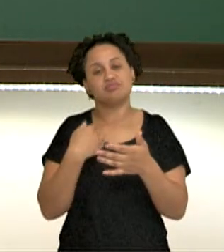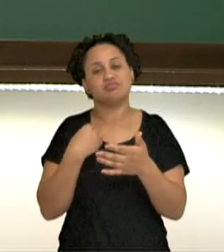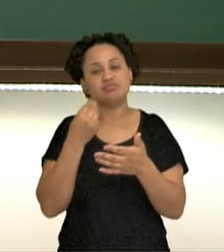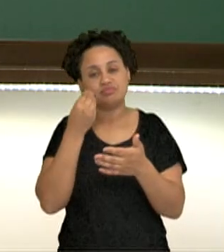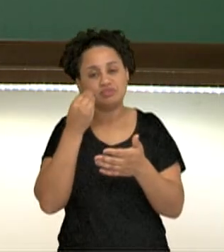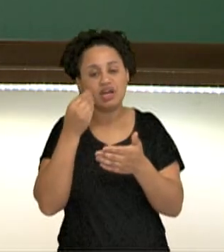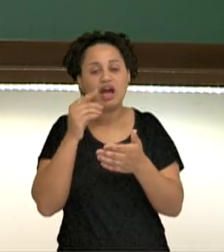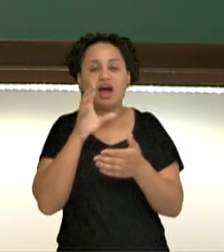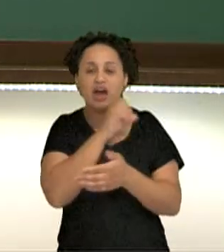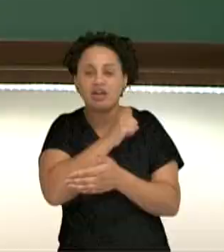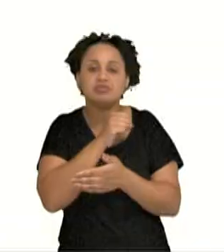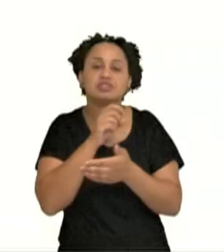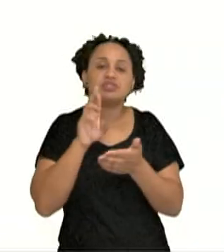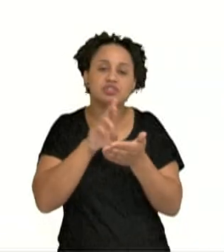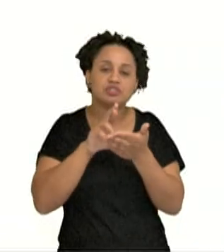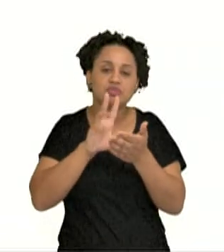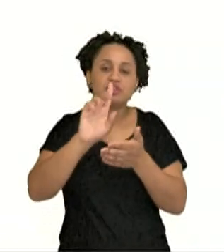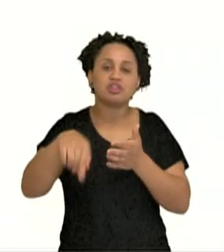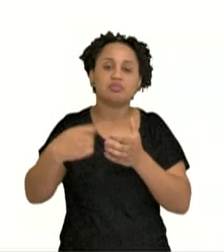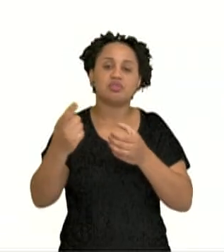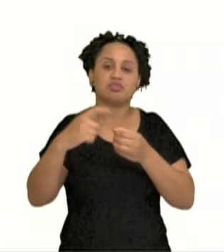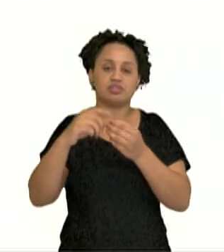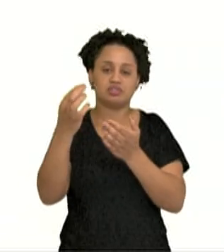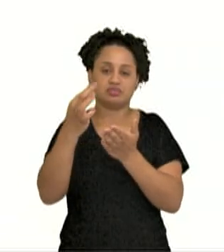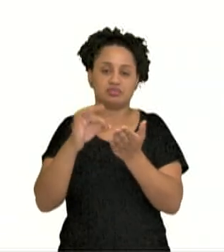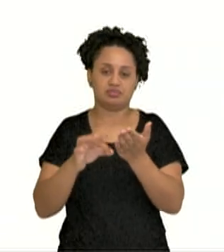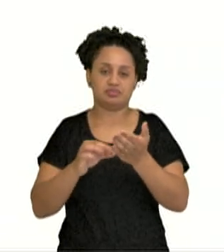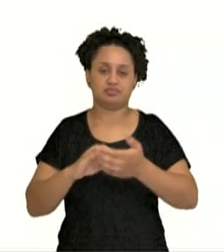aí rapidinho e a gente já volta para verificar.